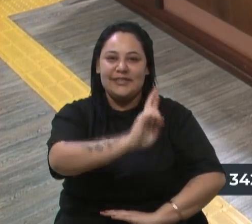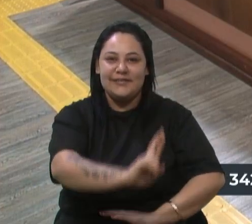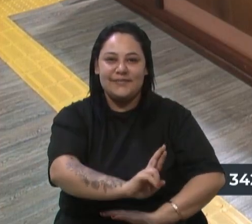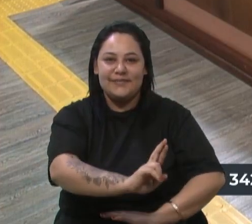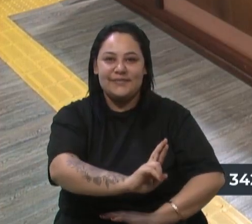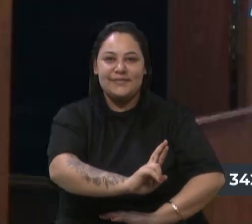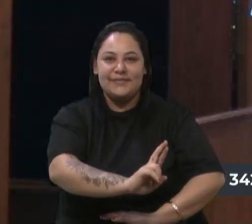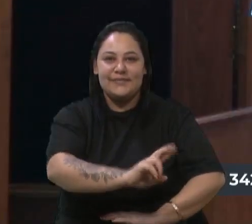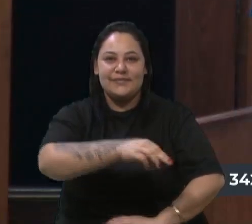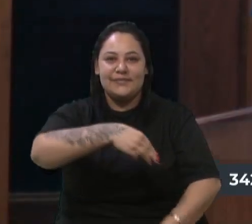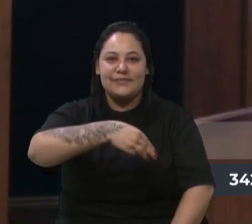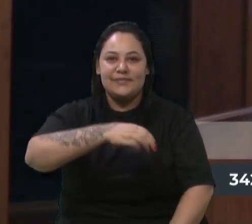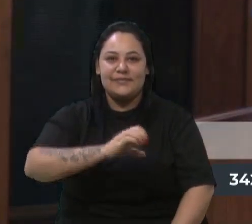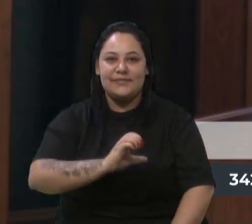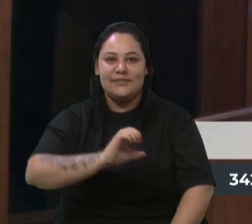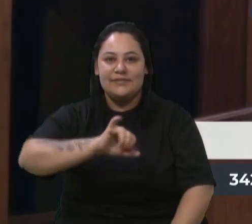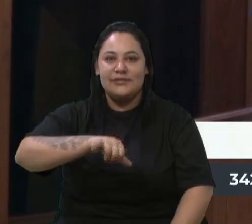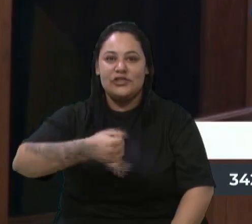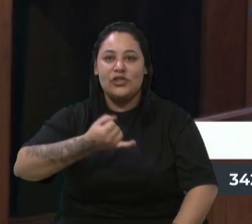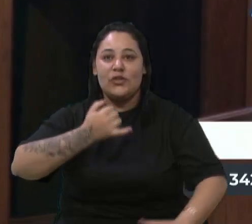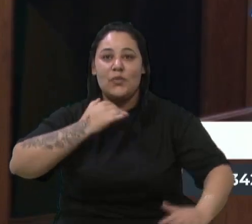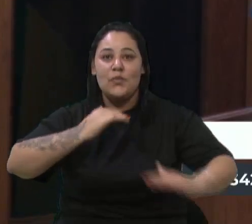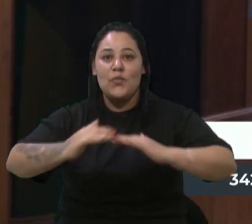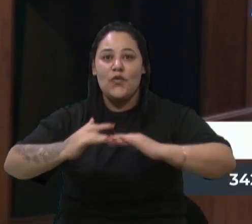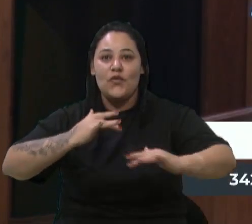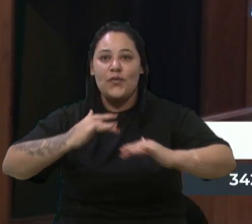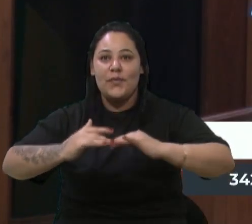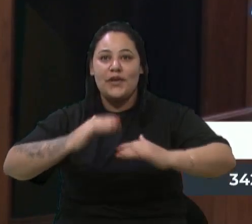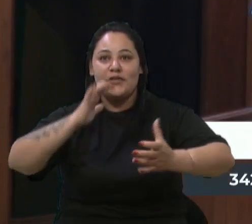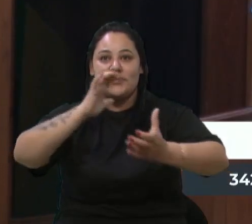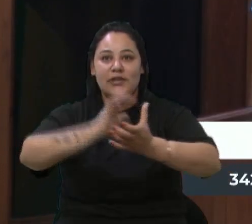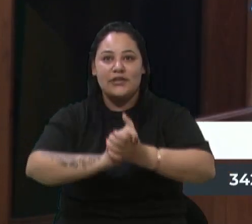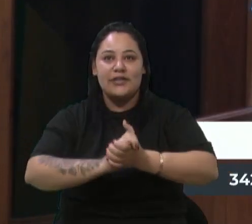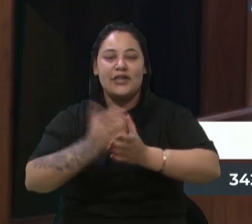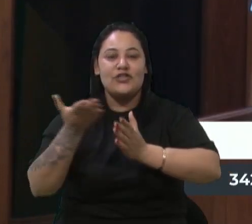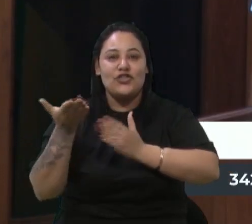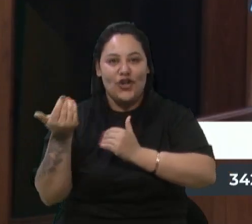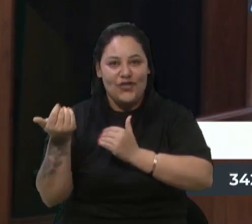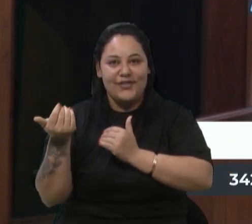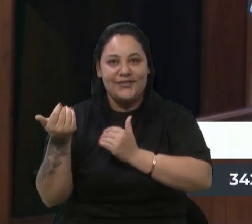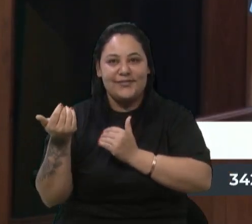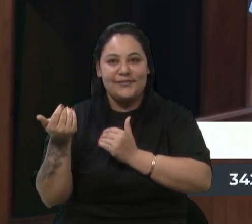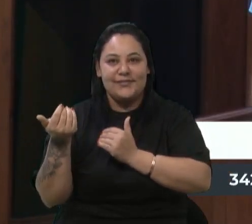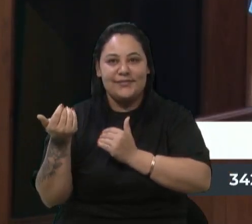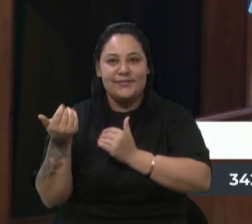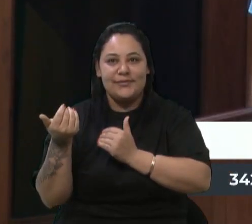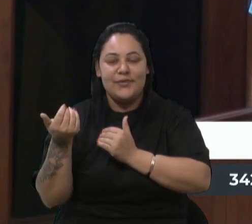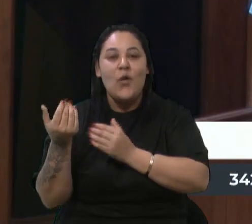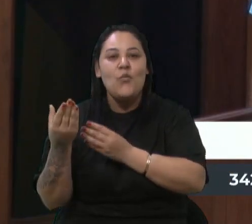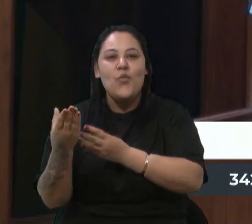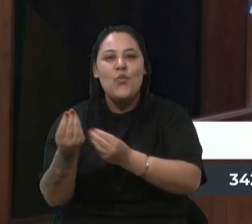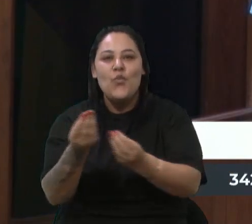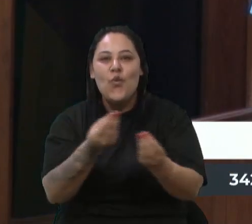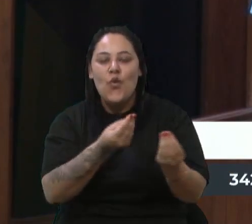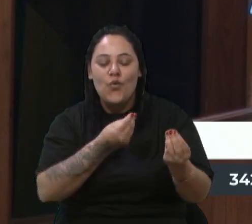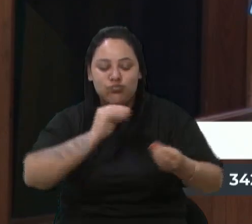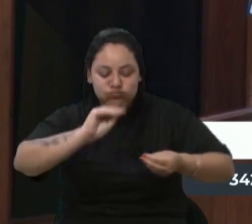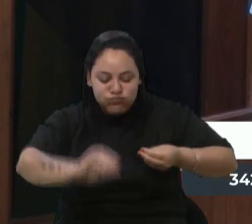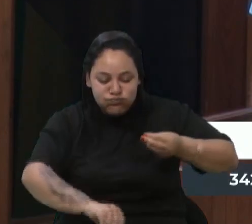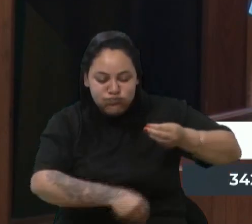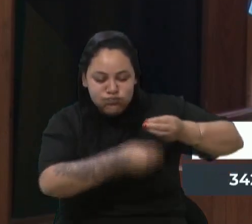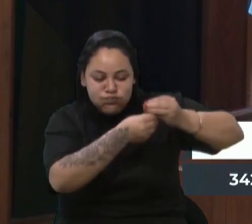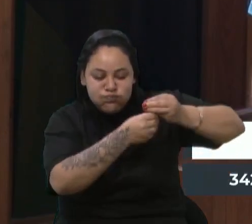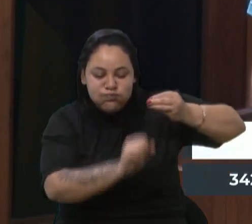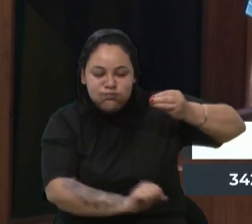o MCJ, o Movimento de Casais Jovens, que muito agrega na nossa família e